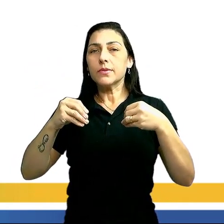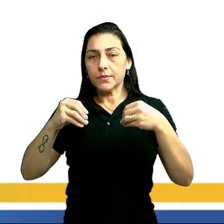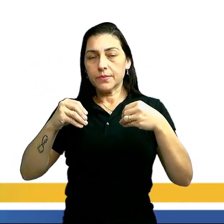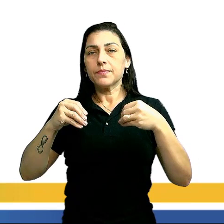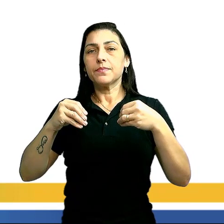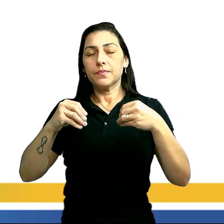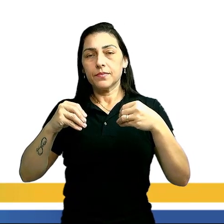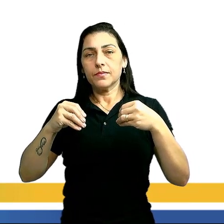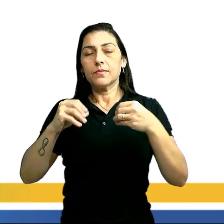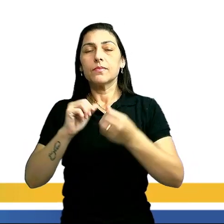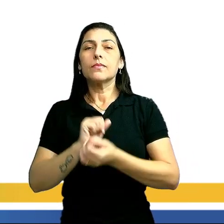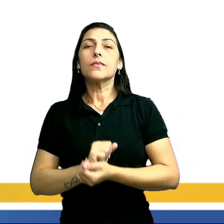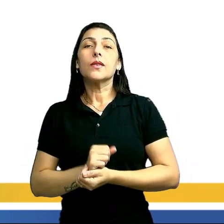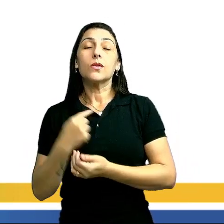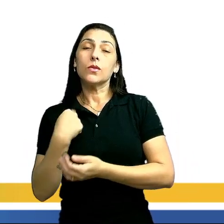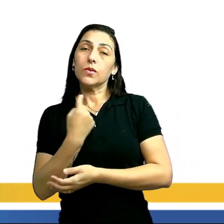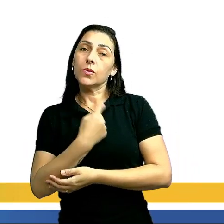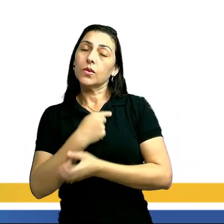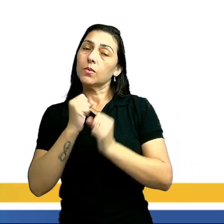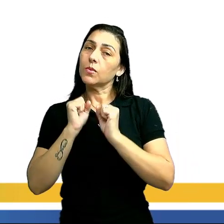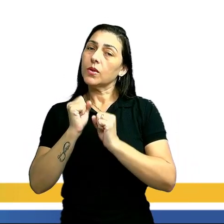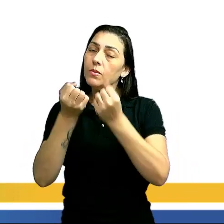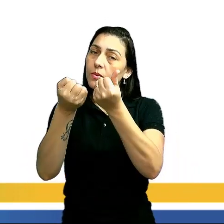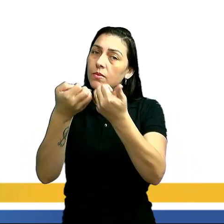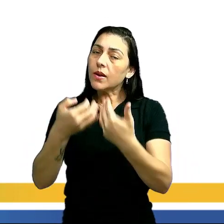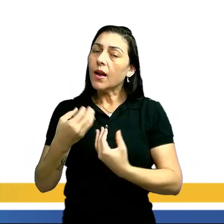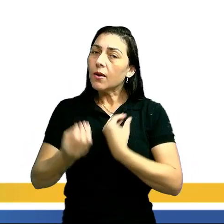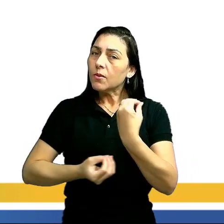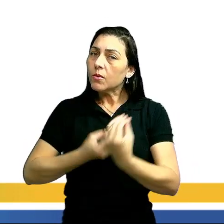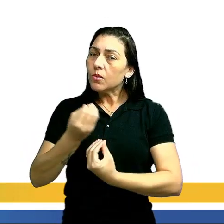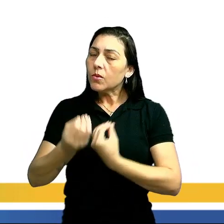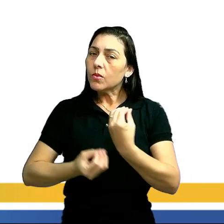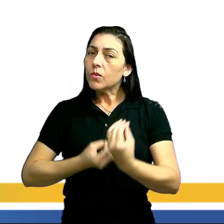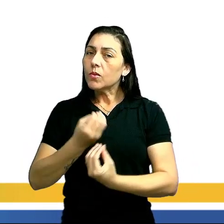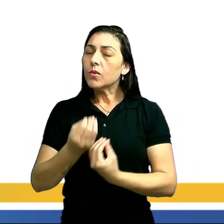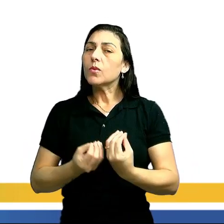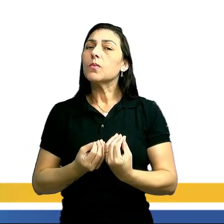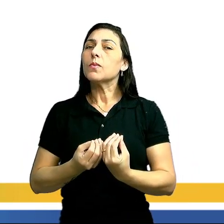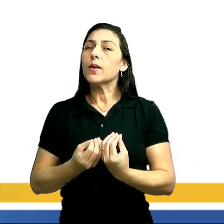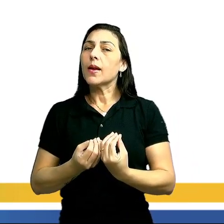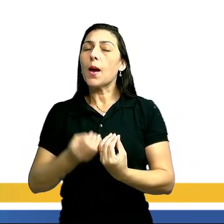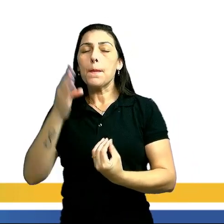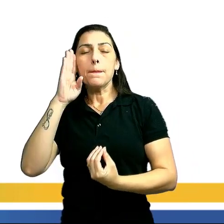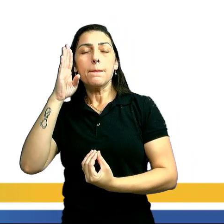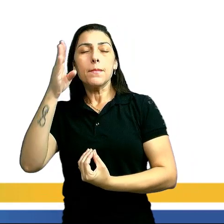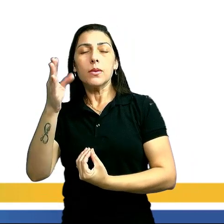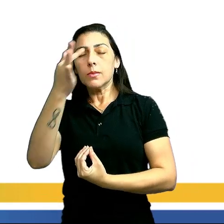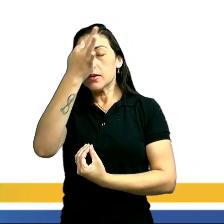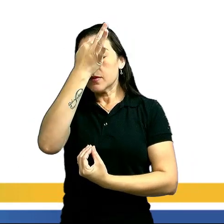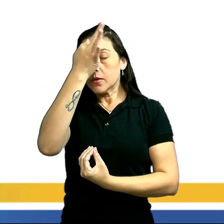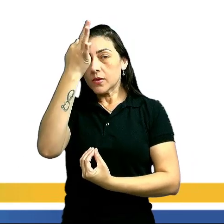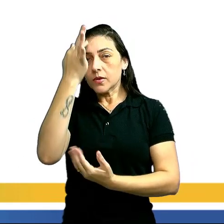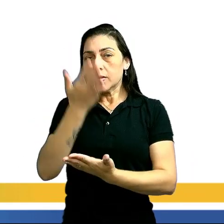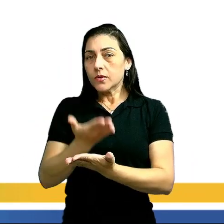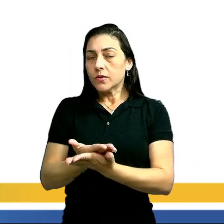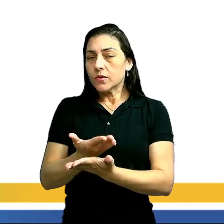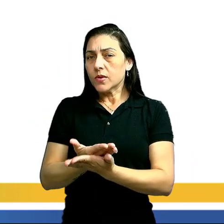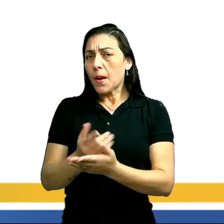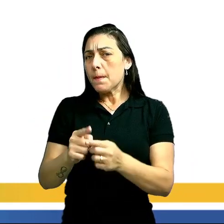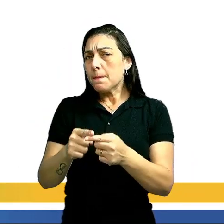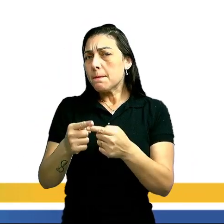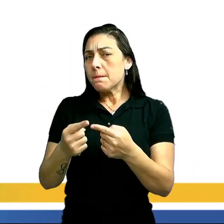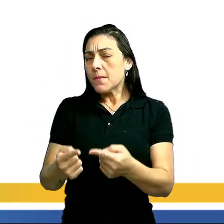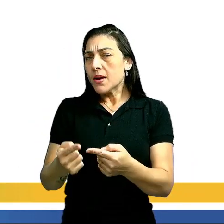Então, nesse aspecto, nós podemos dizer que é uma área central da filosofia. Aí a gente diz,